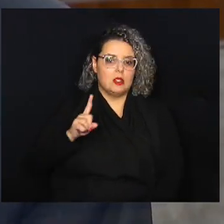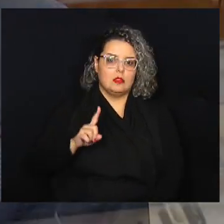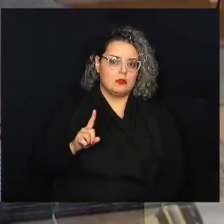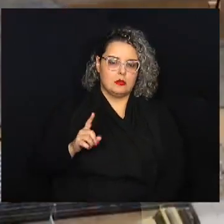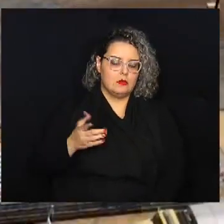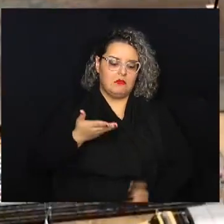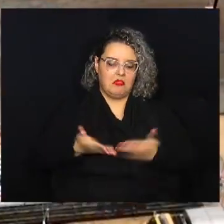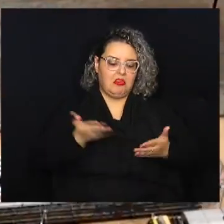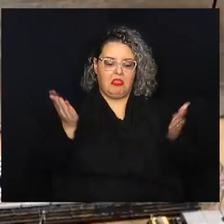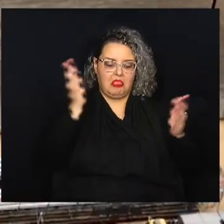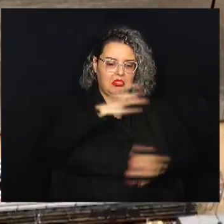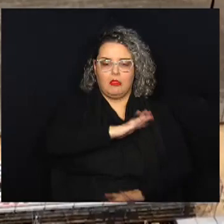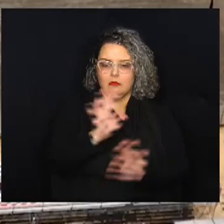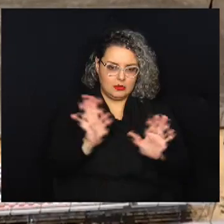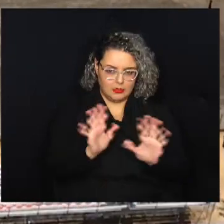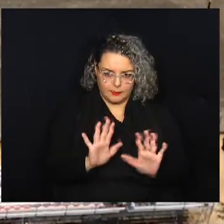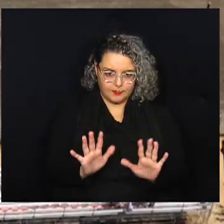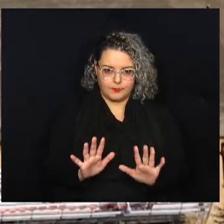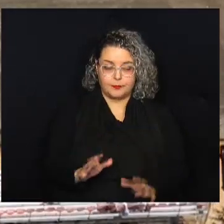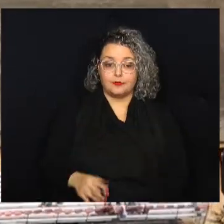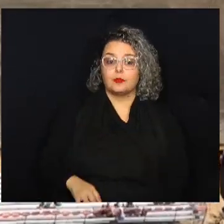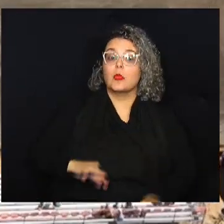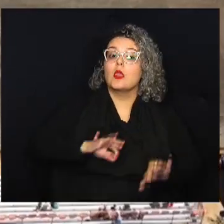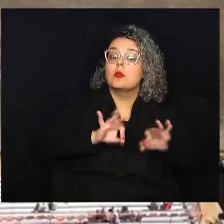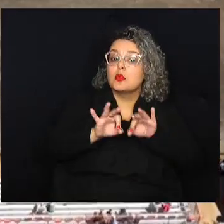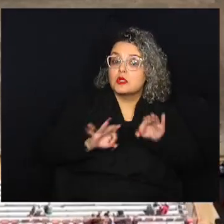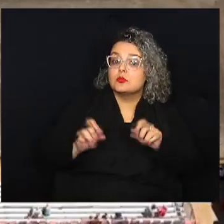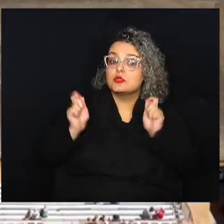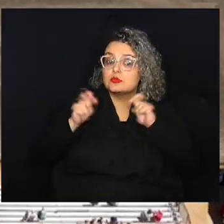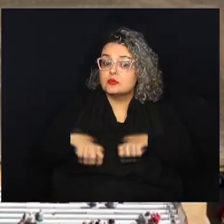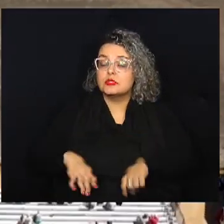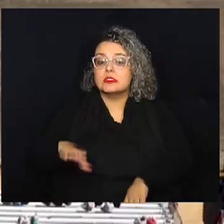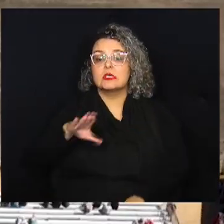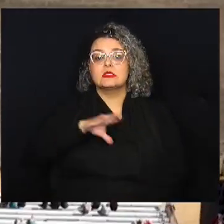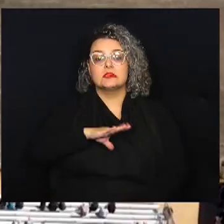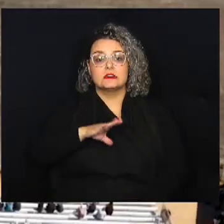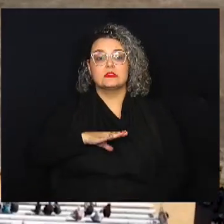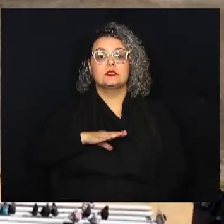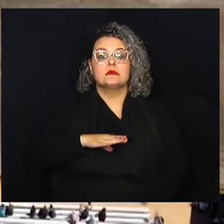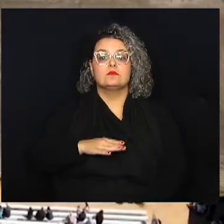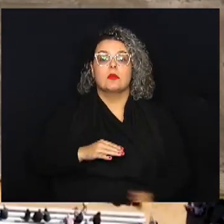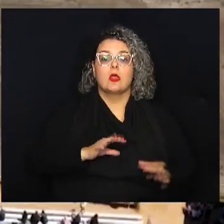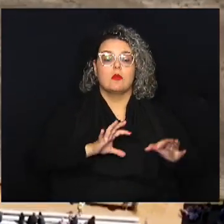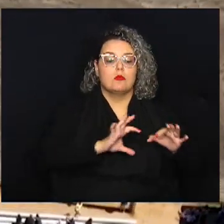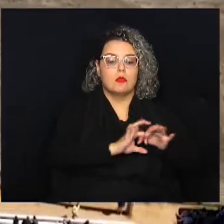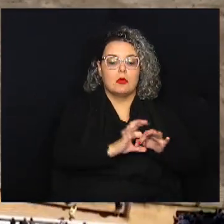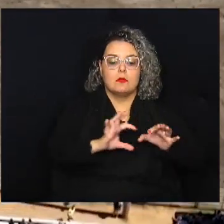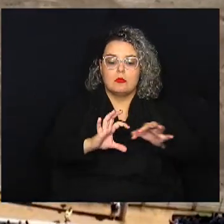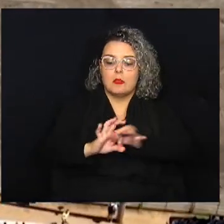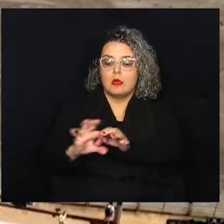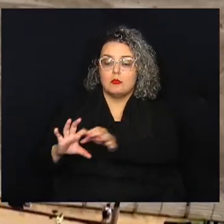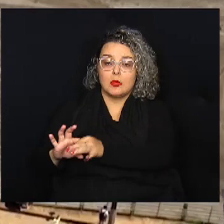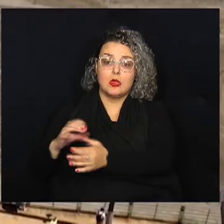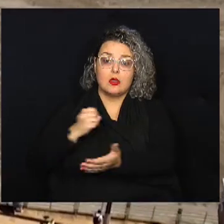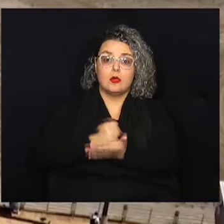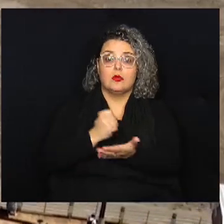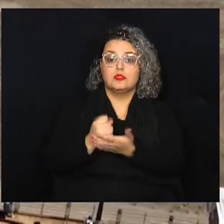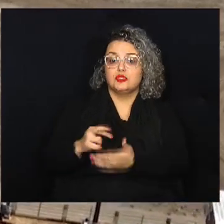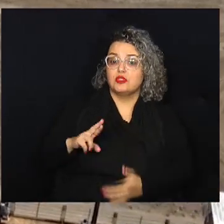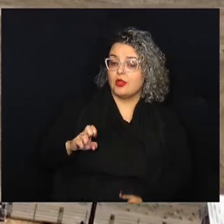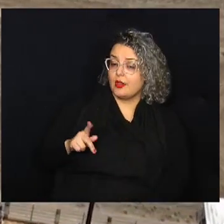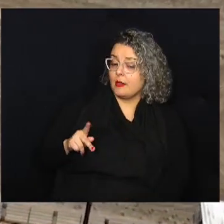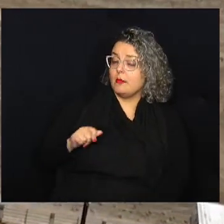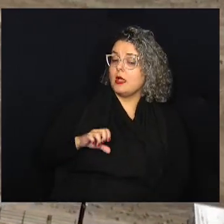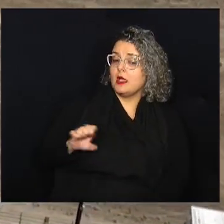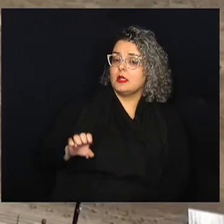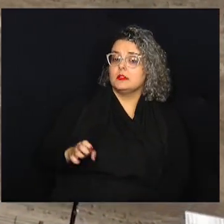os animais. O projeto possibilita o município a firmar convênios, contratos de repasse ou termos